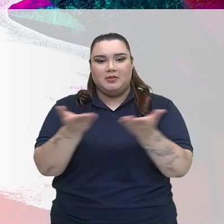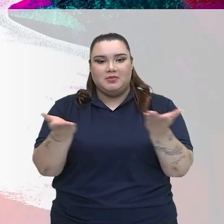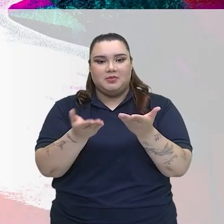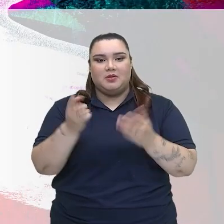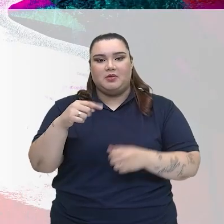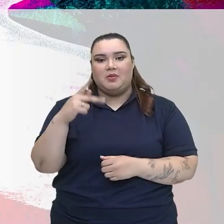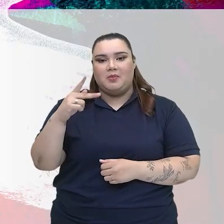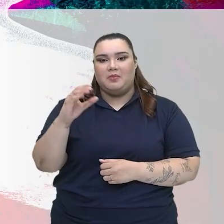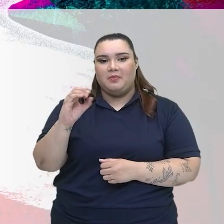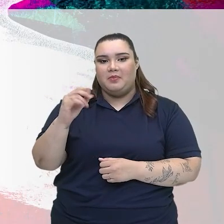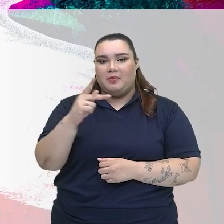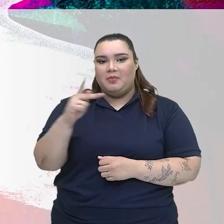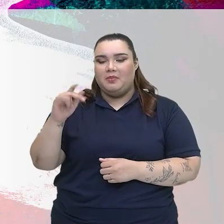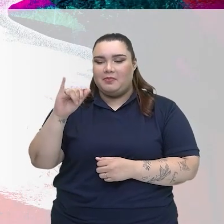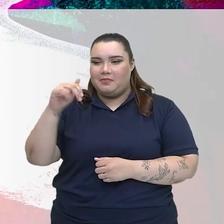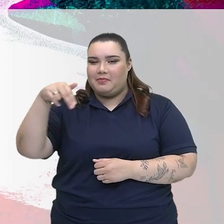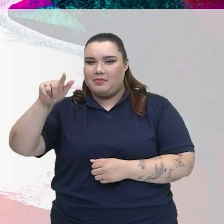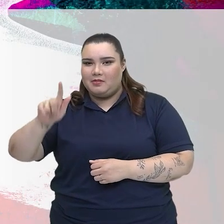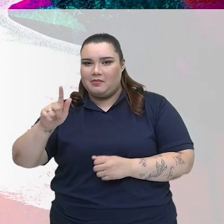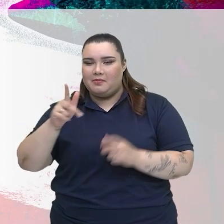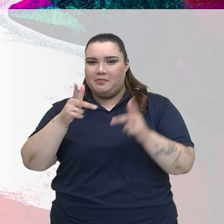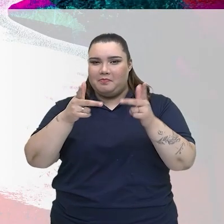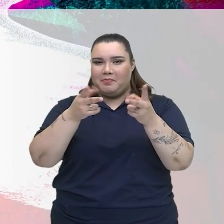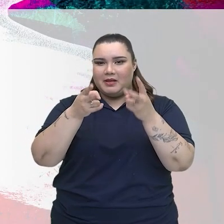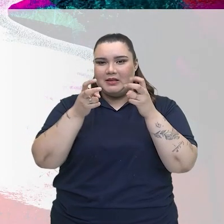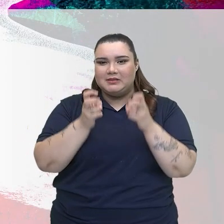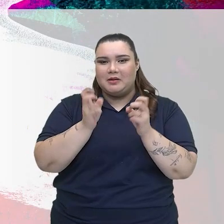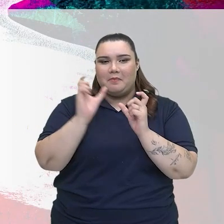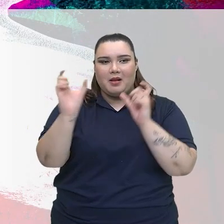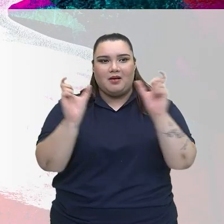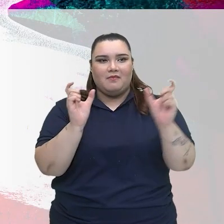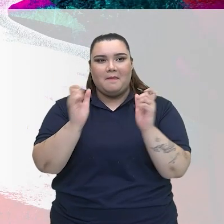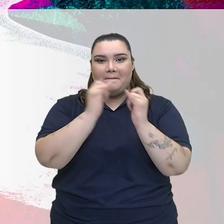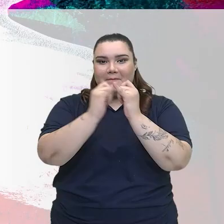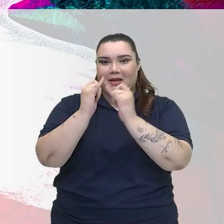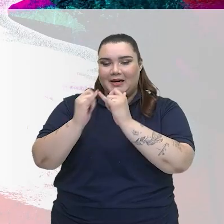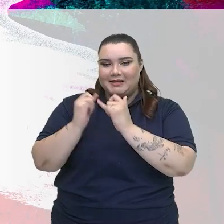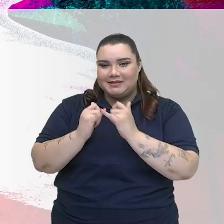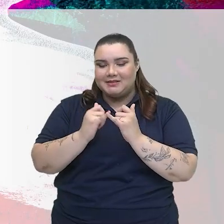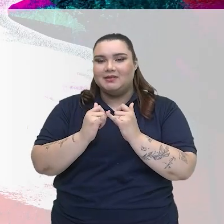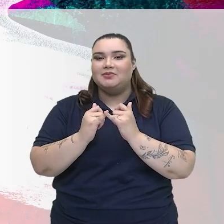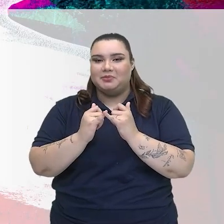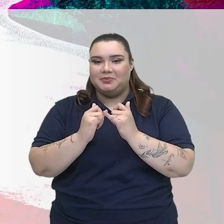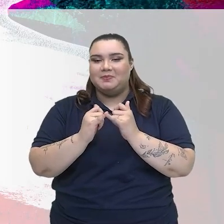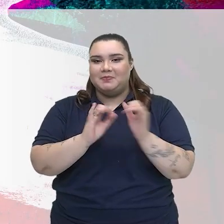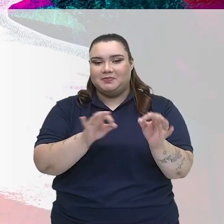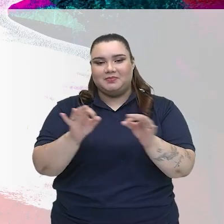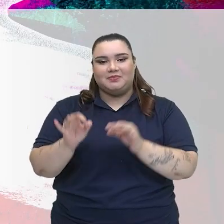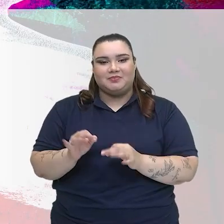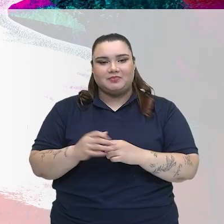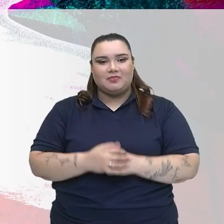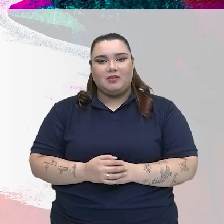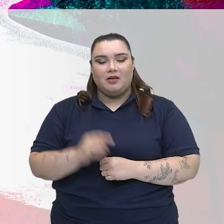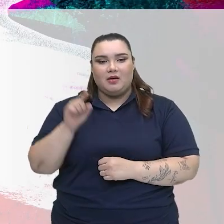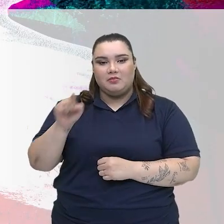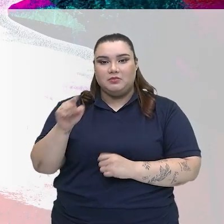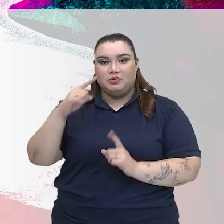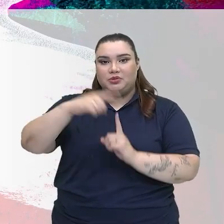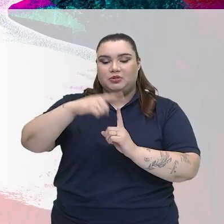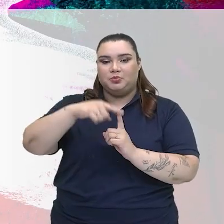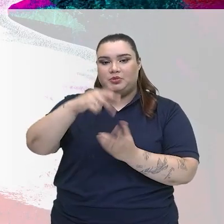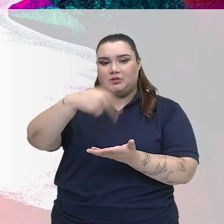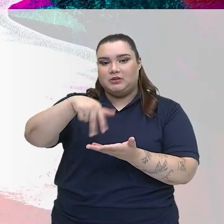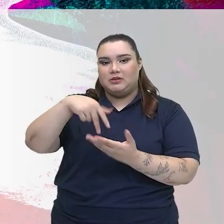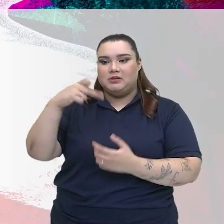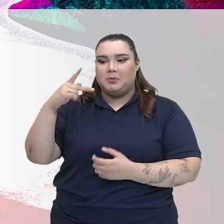Muito bem. Então, aí o nosso segundo estilo apresentado na nossa aula é o popping. Olha que os nomes aí, eles tendem a se